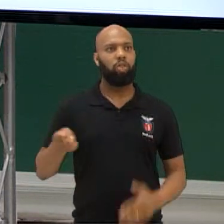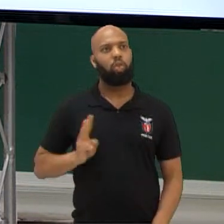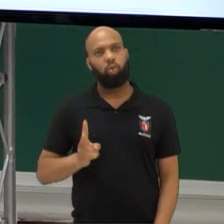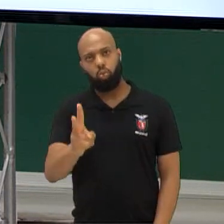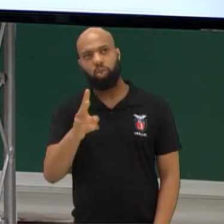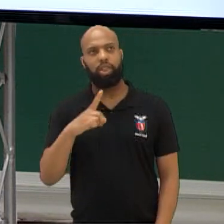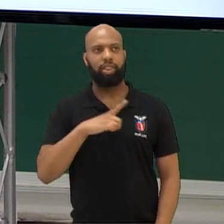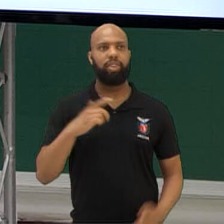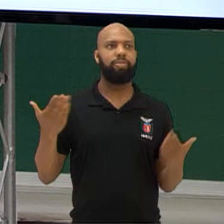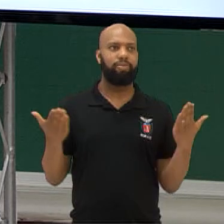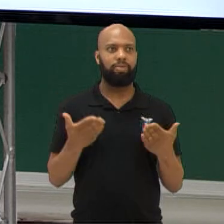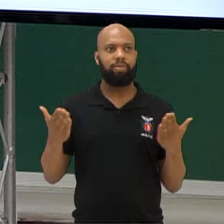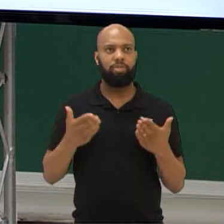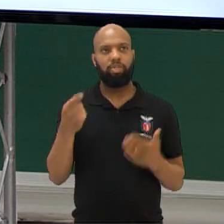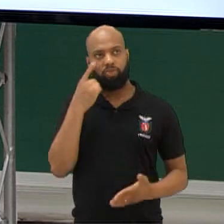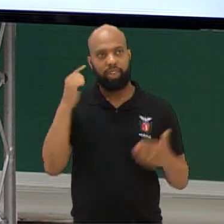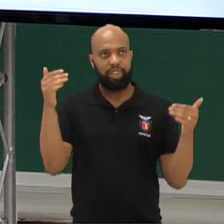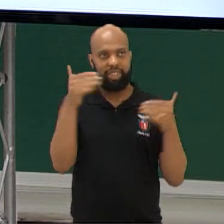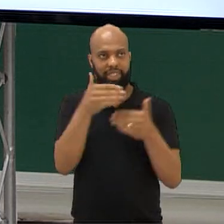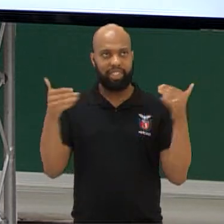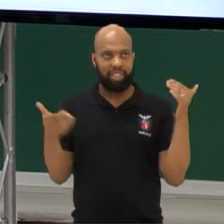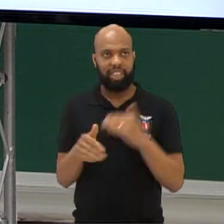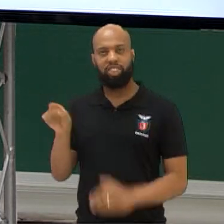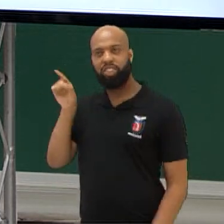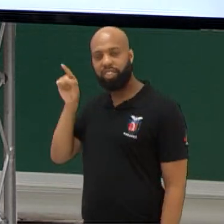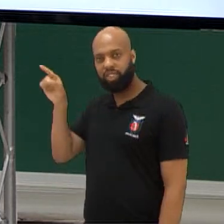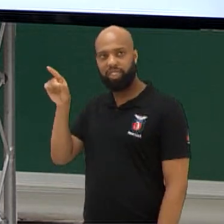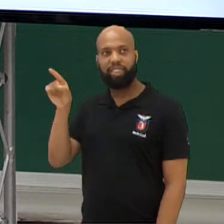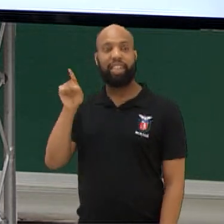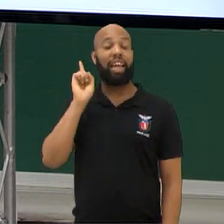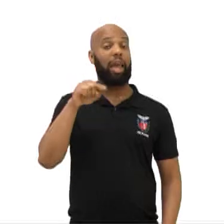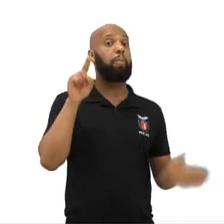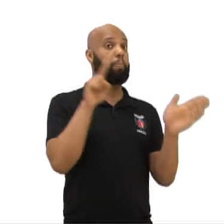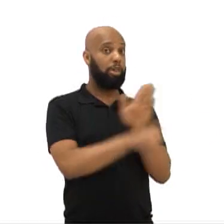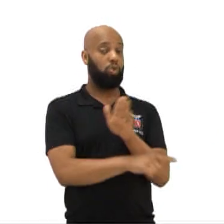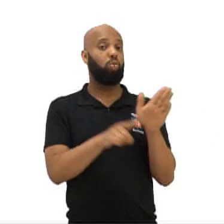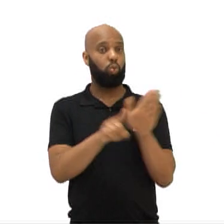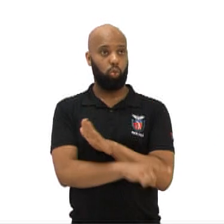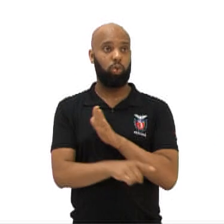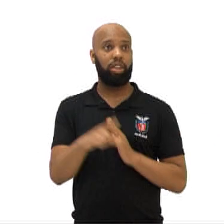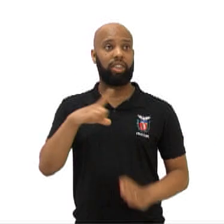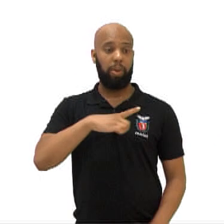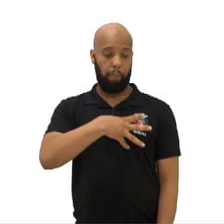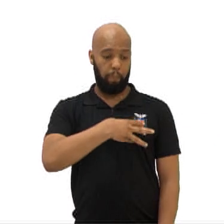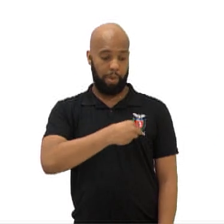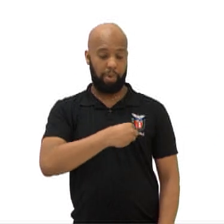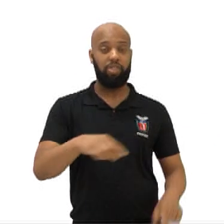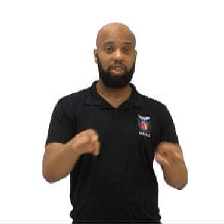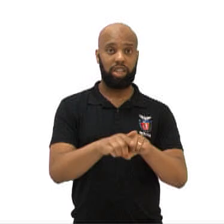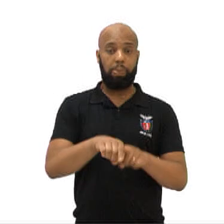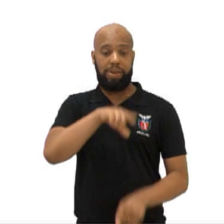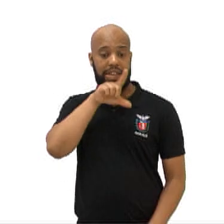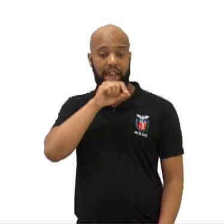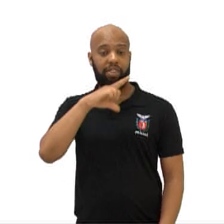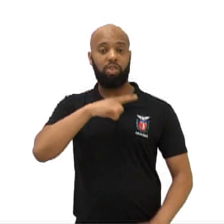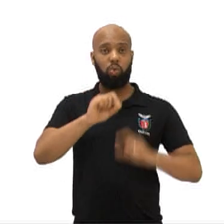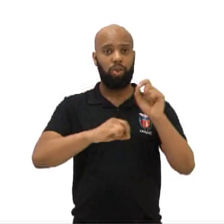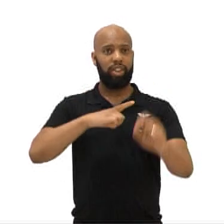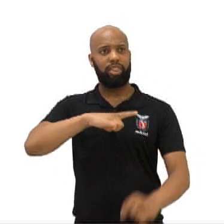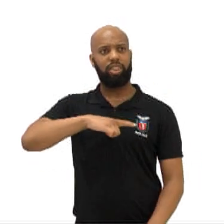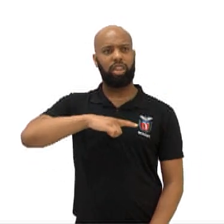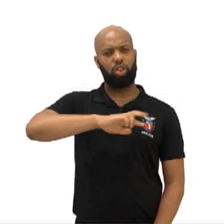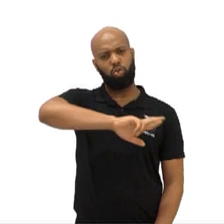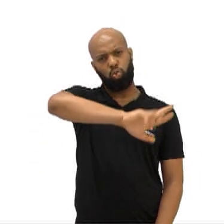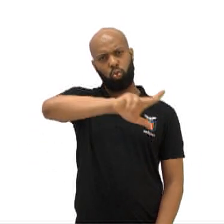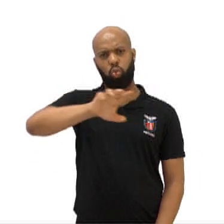sequência à nossa aula acompanhando esse slide aqui. Tá? Esse exercício. Mamíferos e aves estão distribuídos por quase